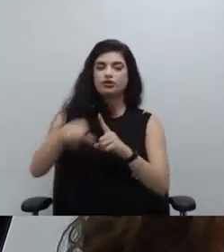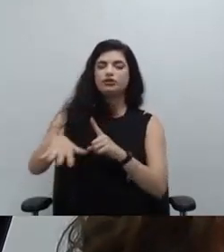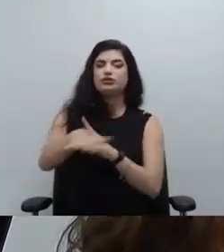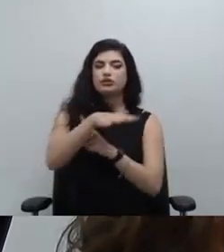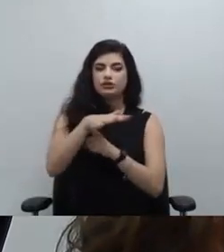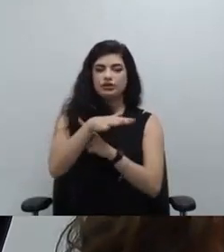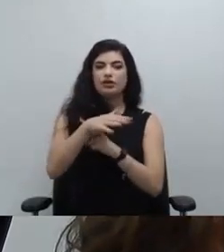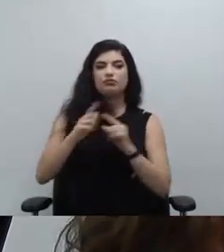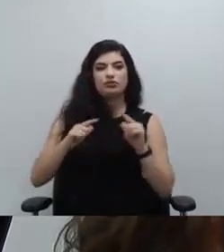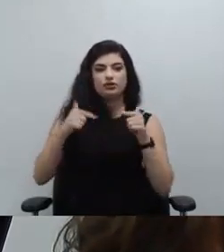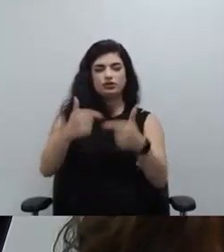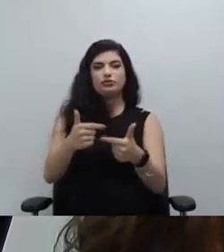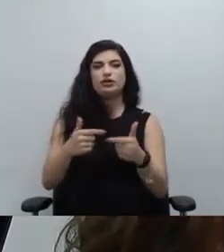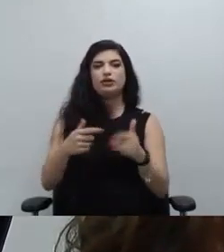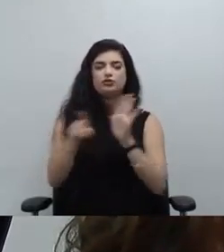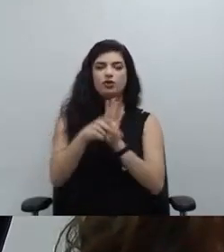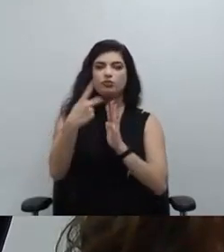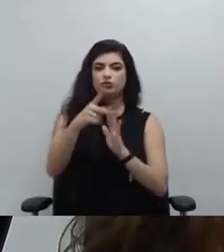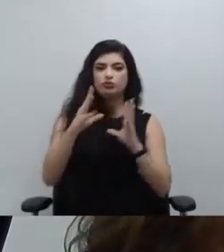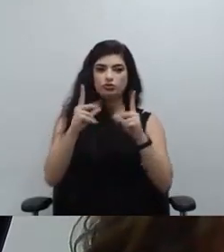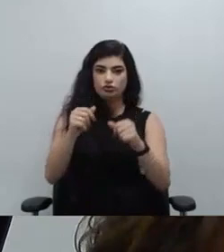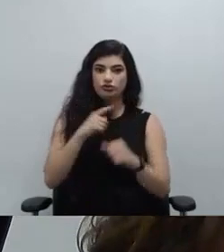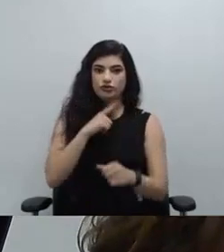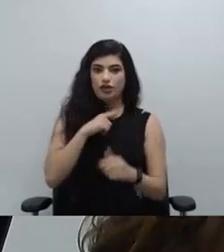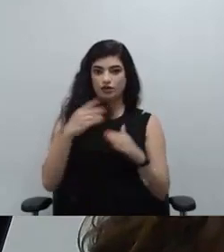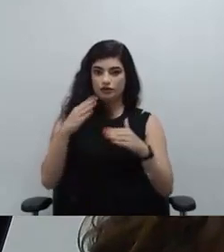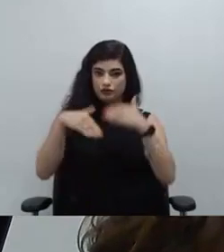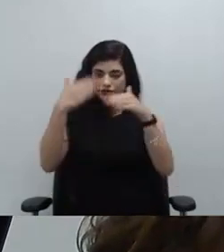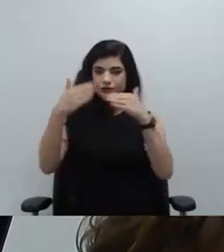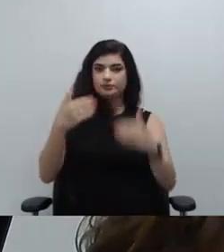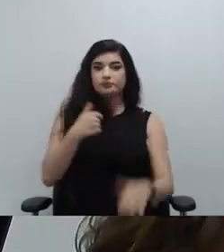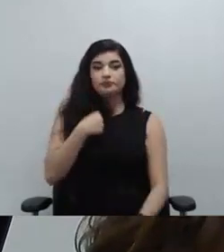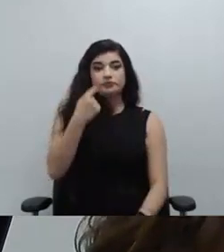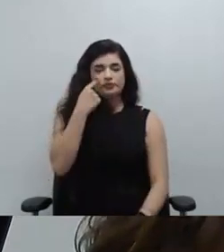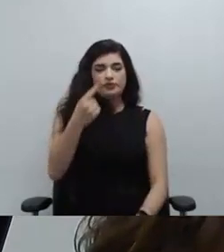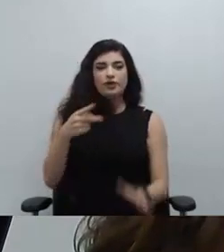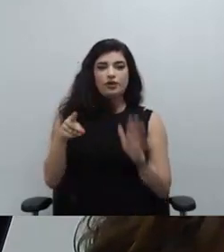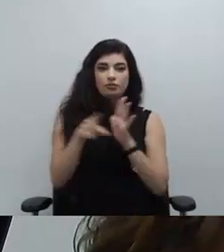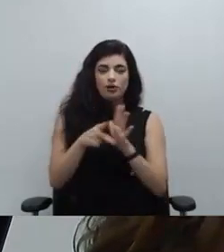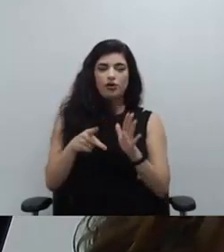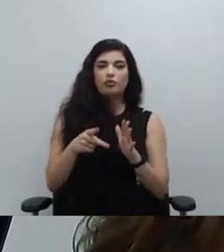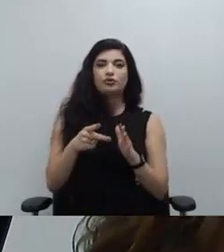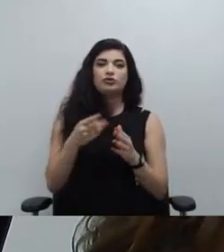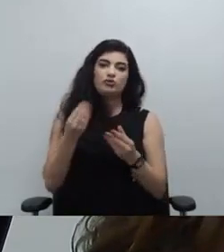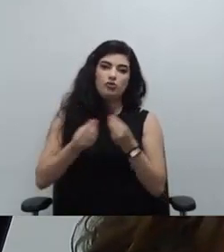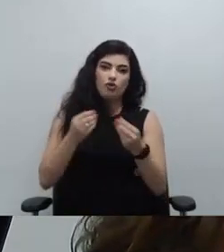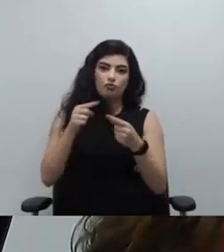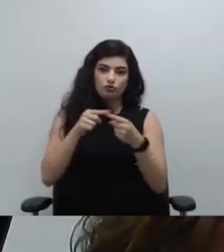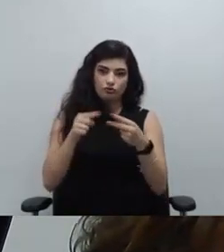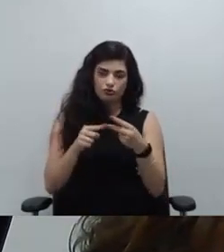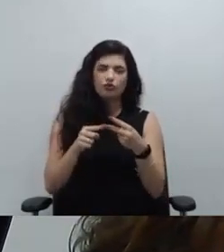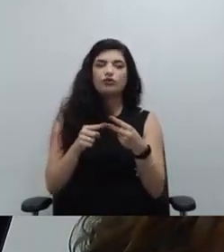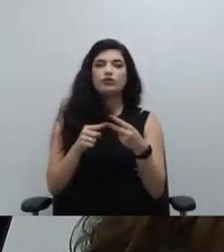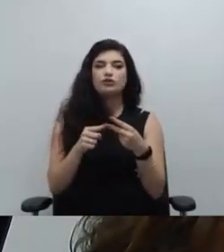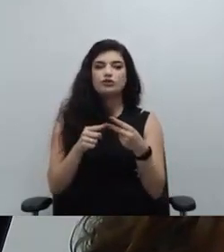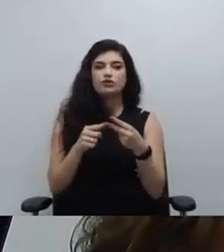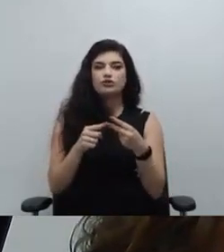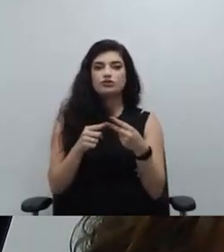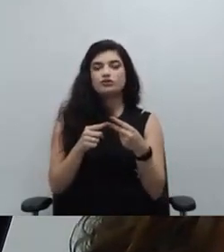maior engajamento de todas as esferas envolvidas. Aqui eu divido meu plano em dois pontos que me parecem principais, né, a partir